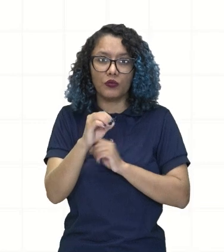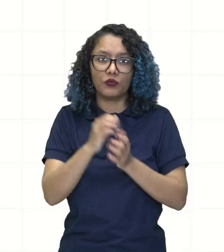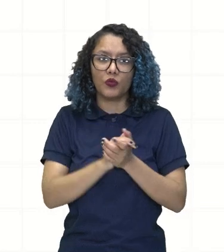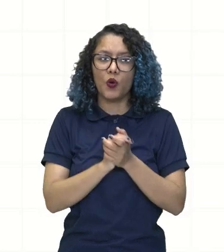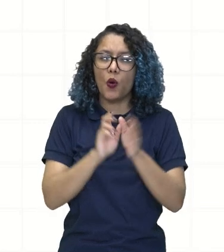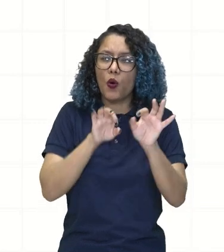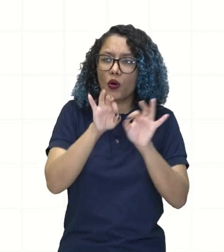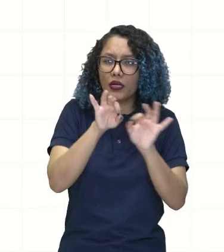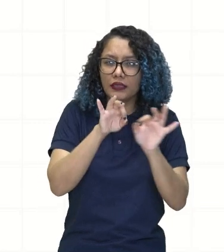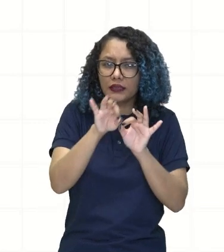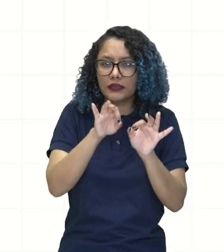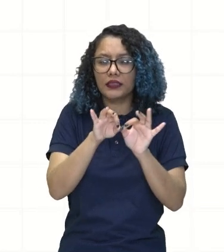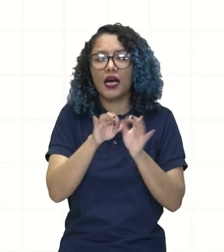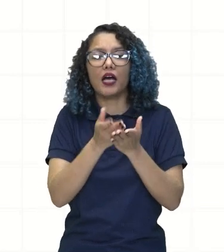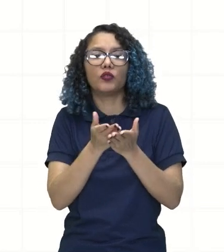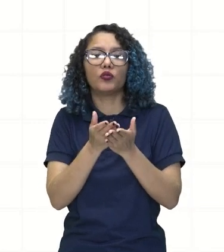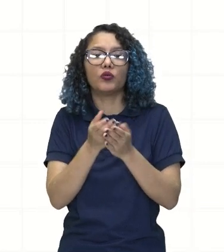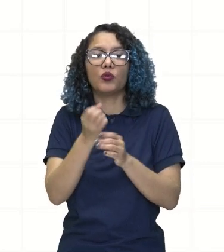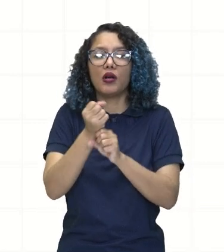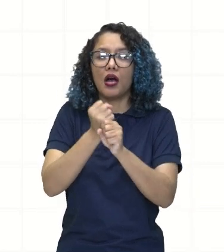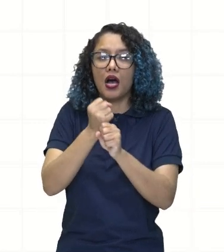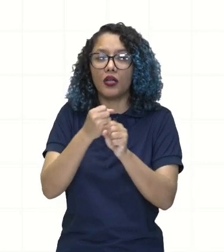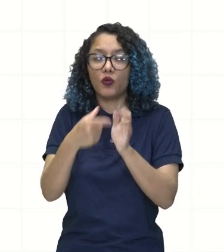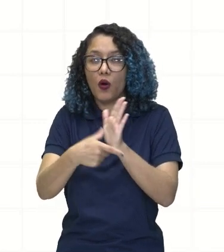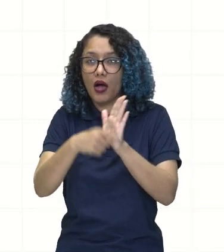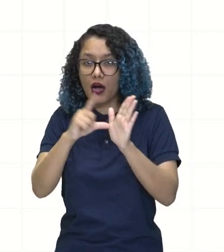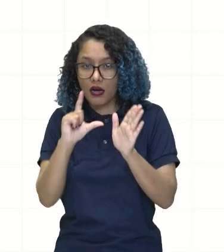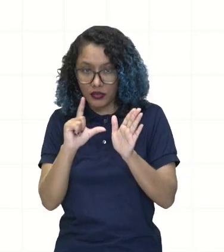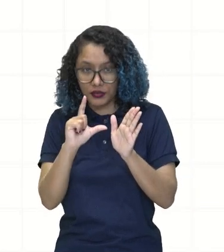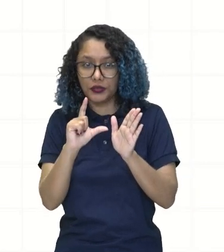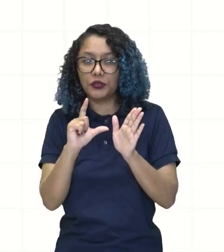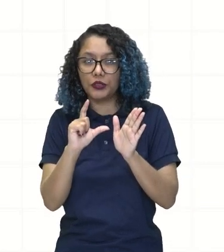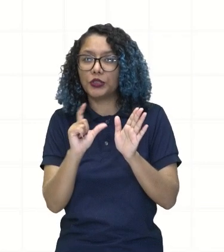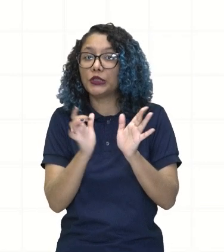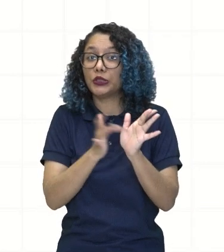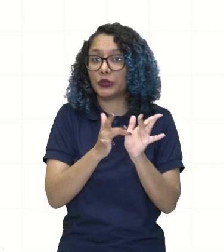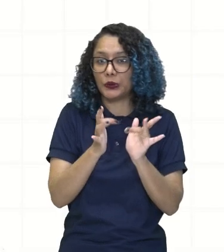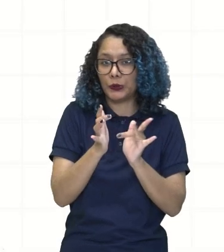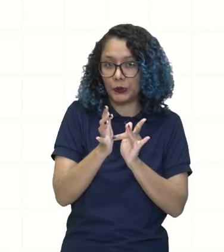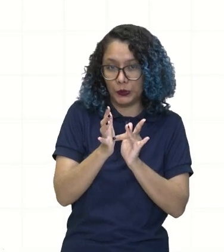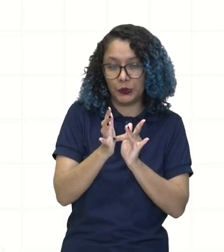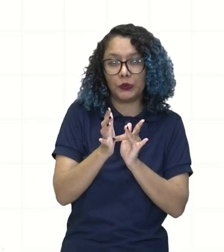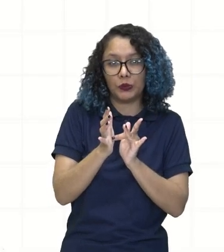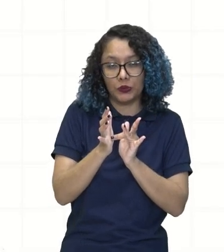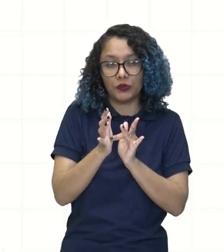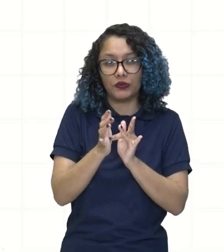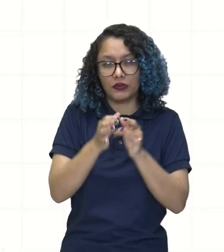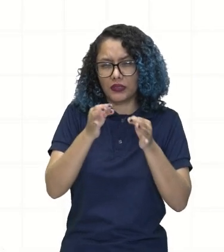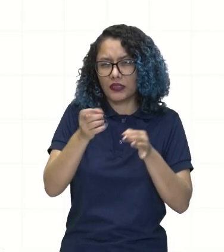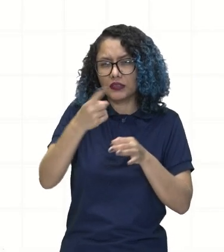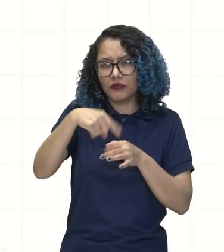a Cristo. Então eu tenho certeza que você já deve ter visto, né, ali